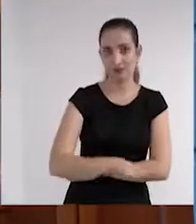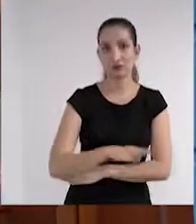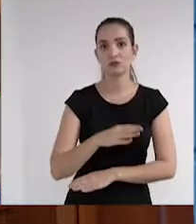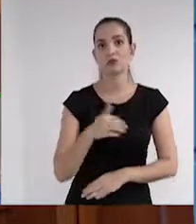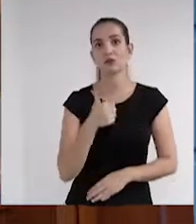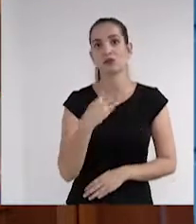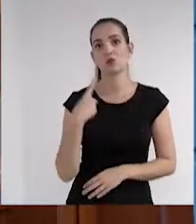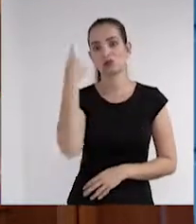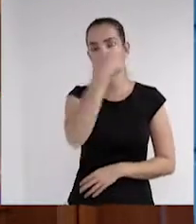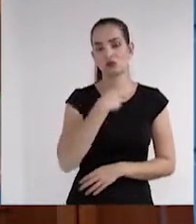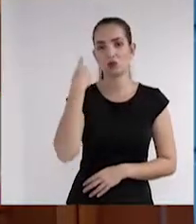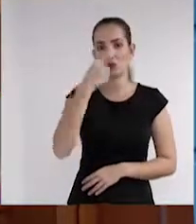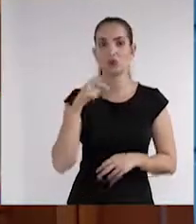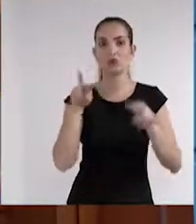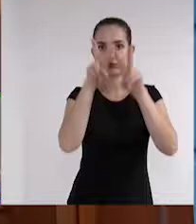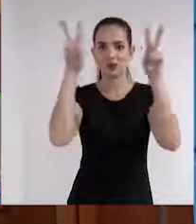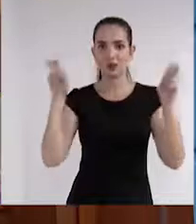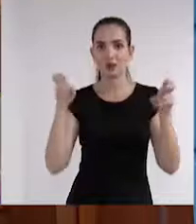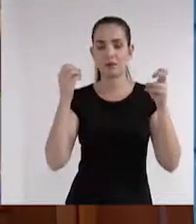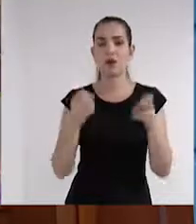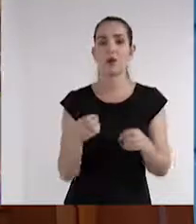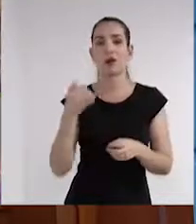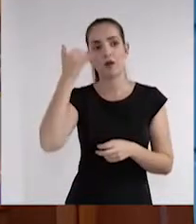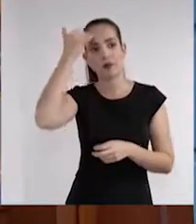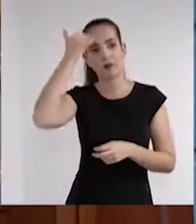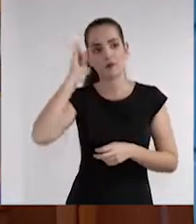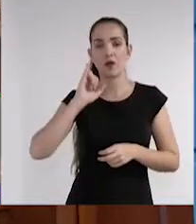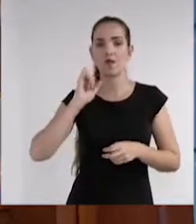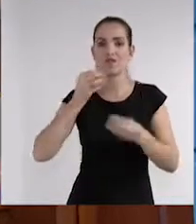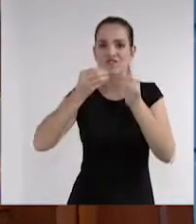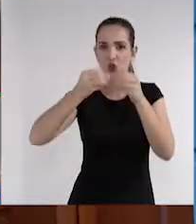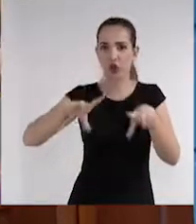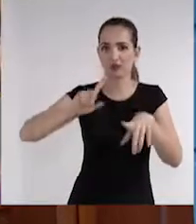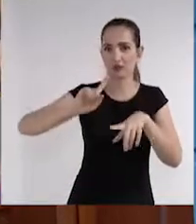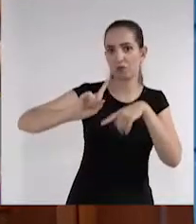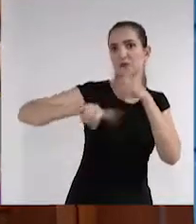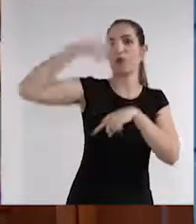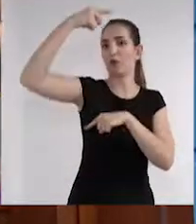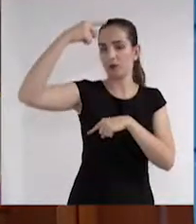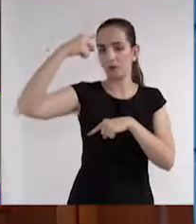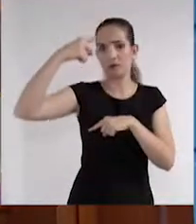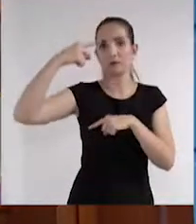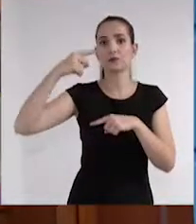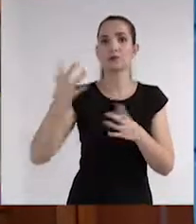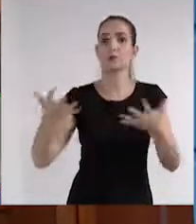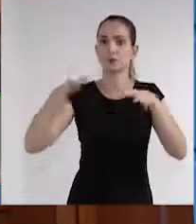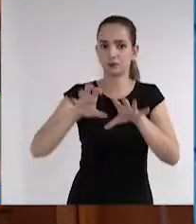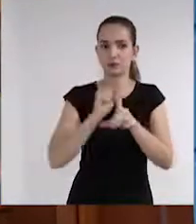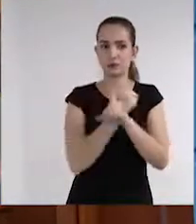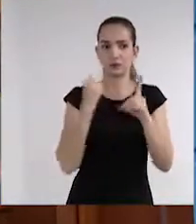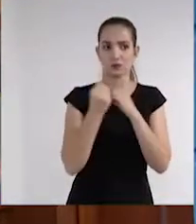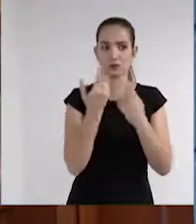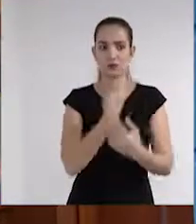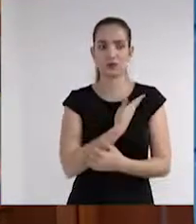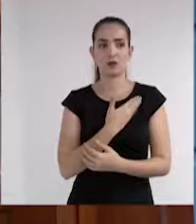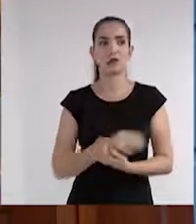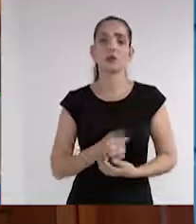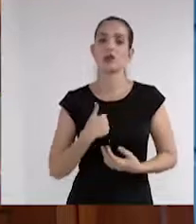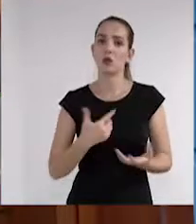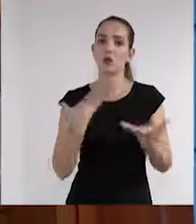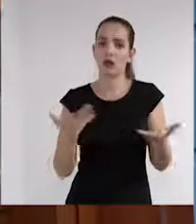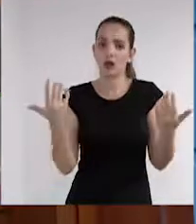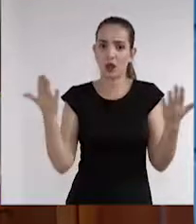Fraternidade e Superação da Violência. E encerrando mesmo, senhor presidente, aproveitei esse espaço para cumprimentar todos